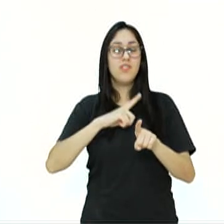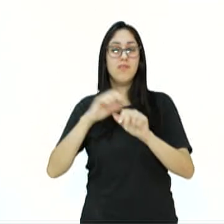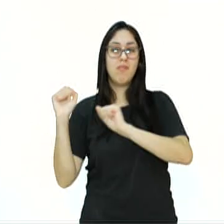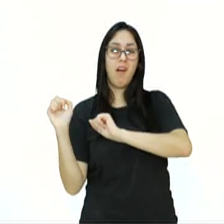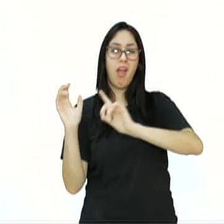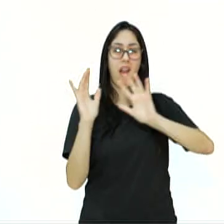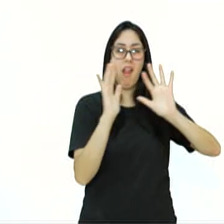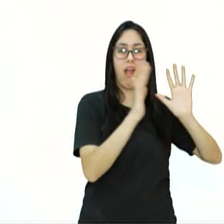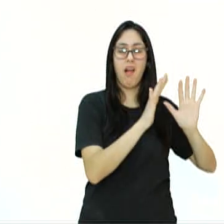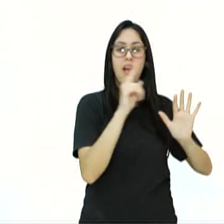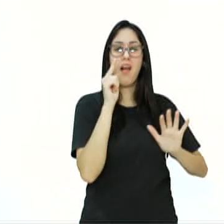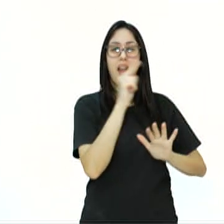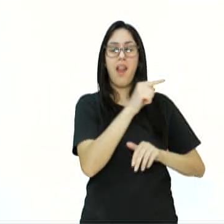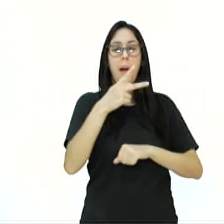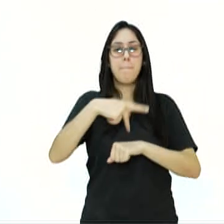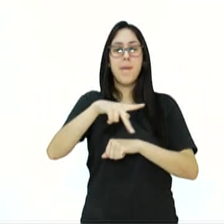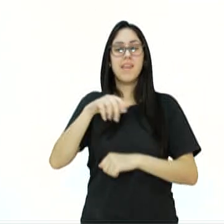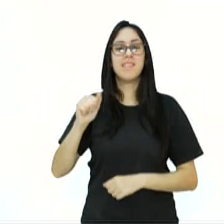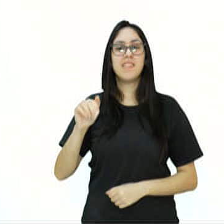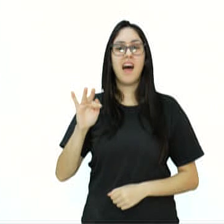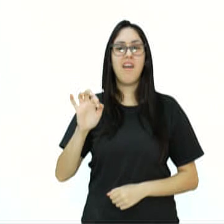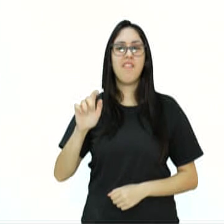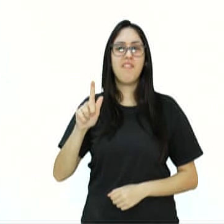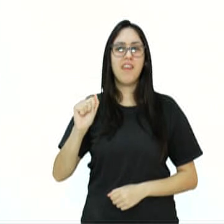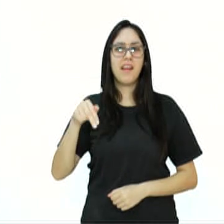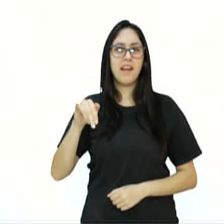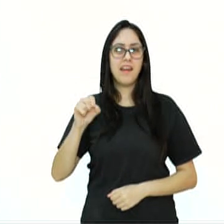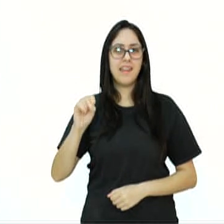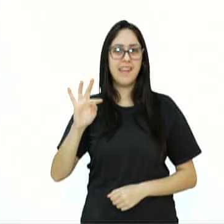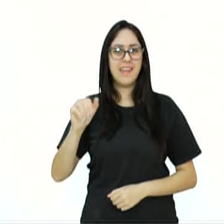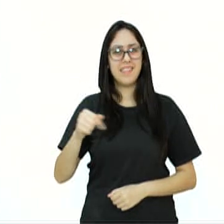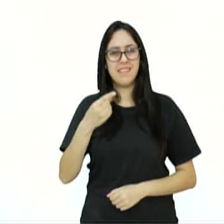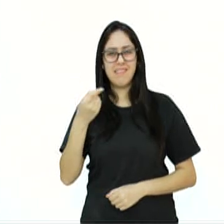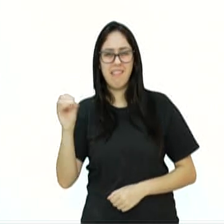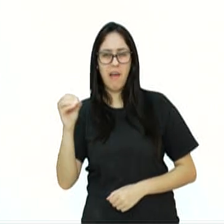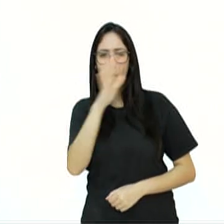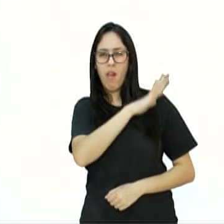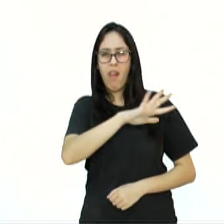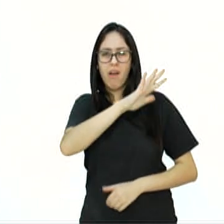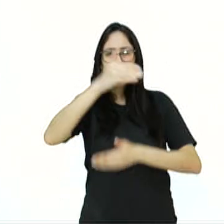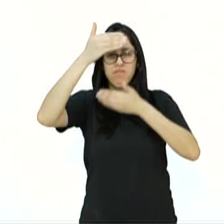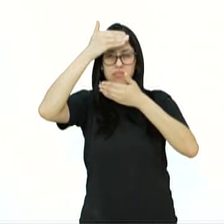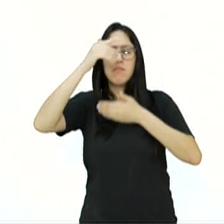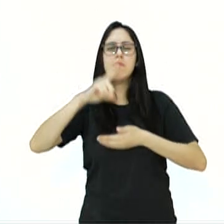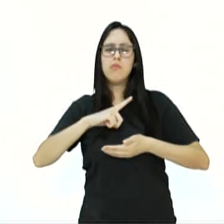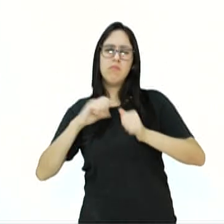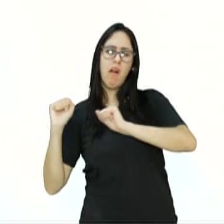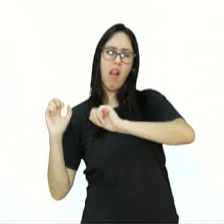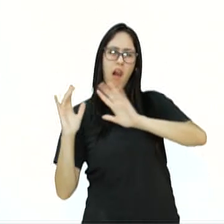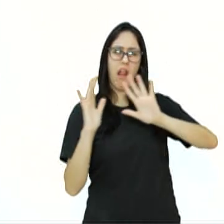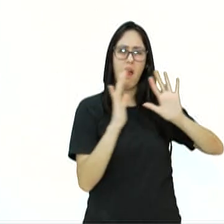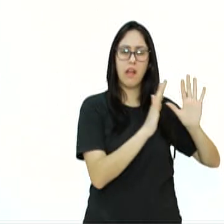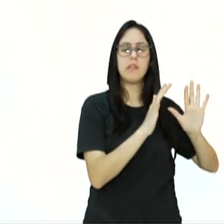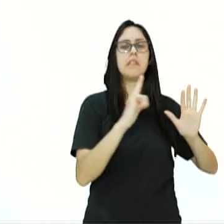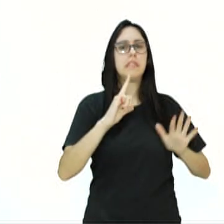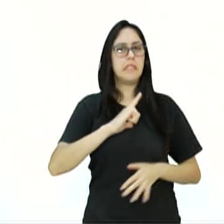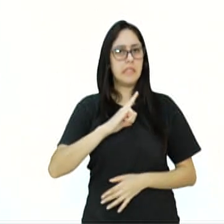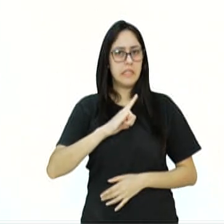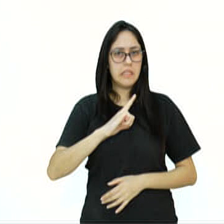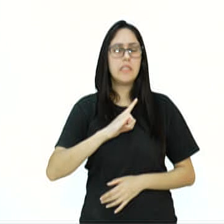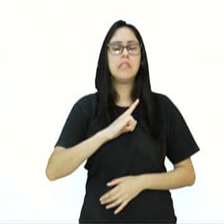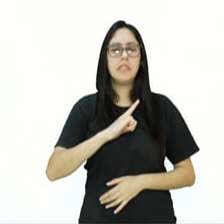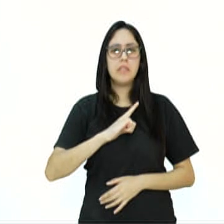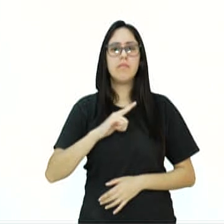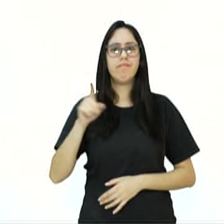Afeganistão em 1979, ela provoca novas sanções dos Estados Unidos, né? Então, a União Soviética invade